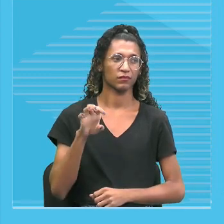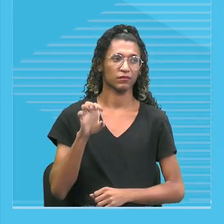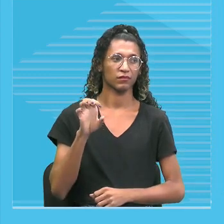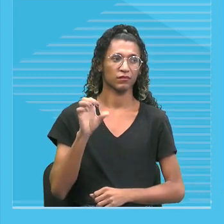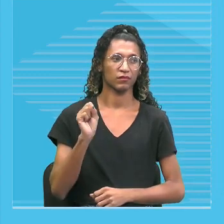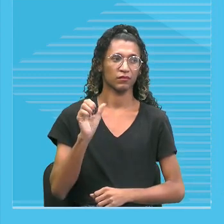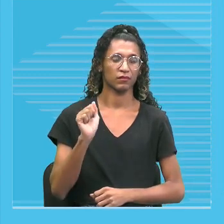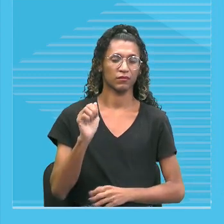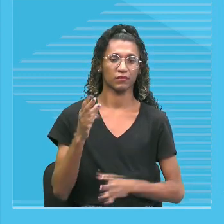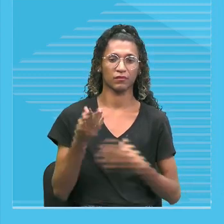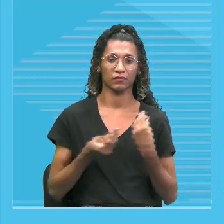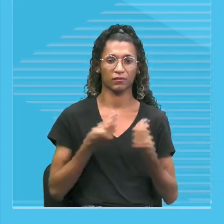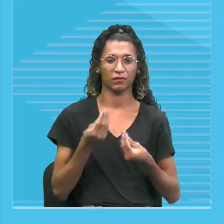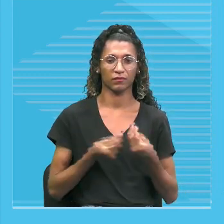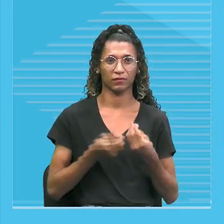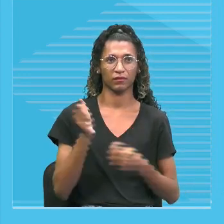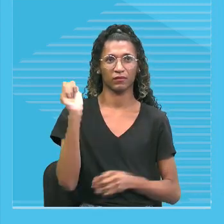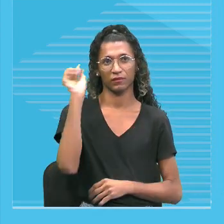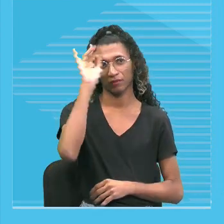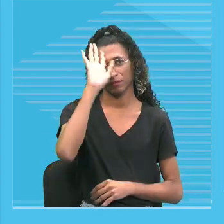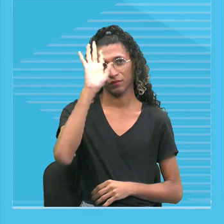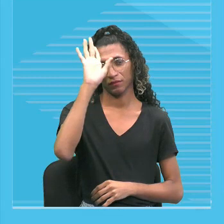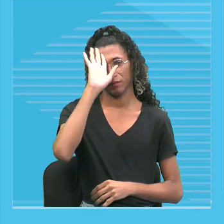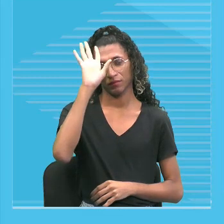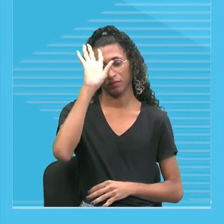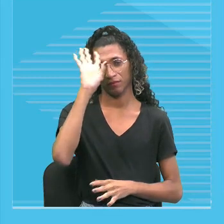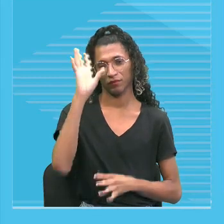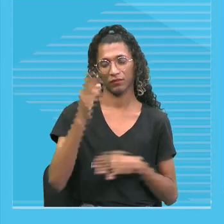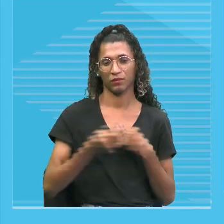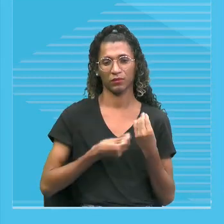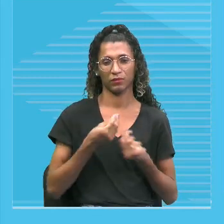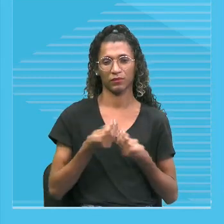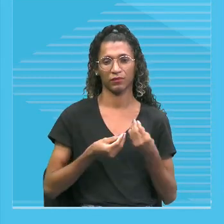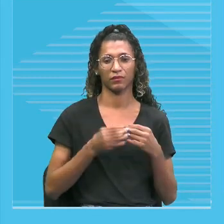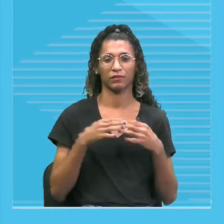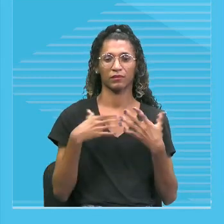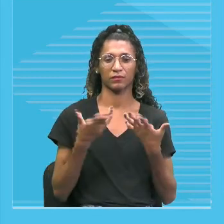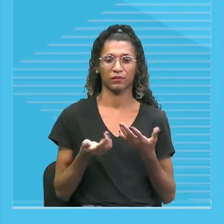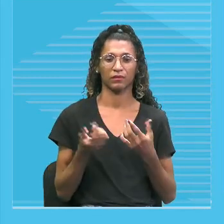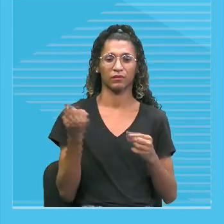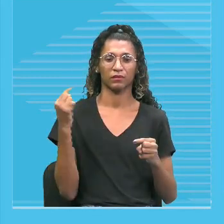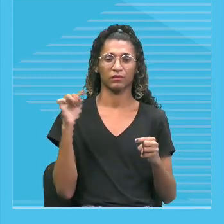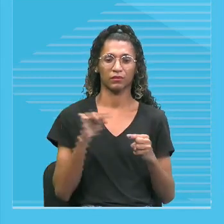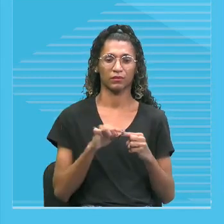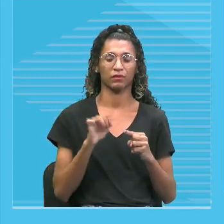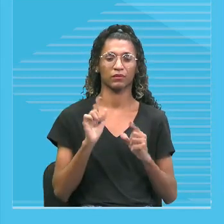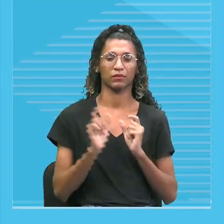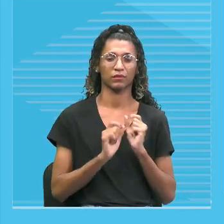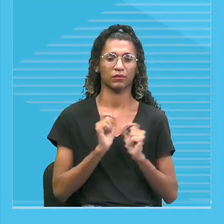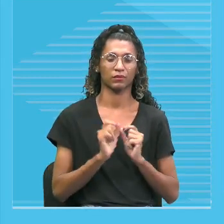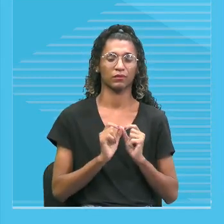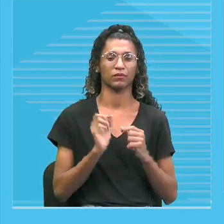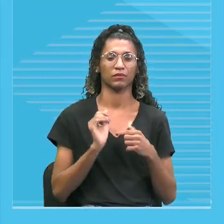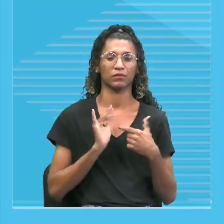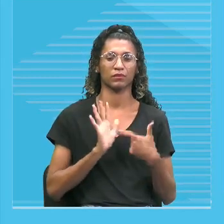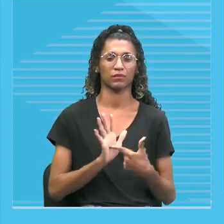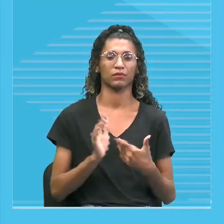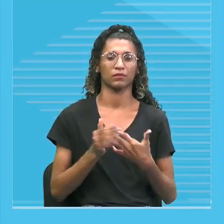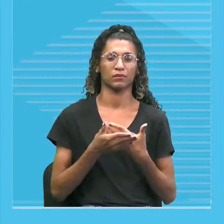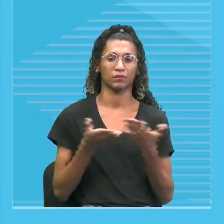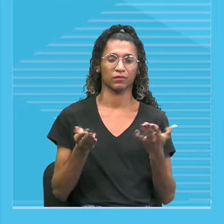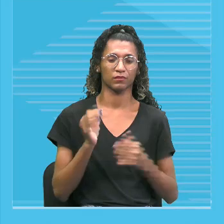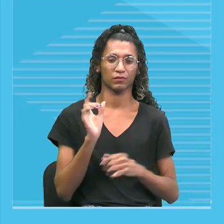tal eu imaginei que fosse fazer este raciocínio Mas a intenção mesmo na verdade era apresentar para vocês a palavra